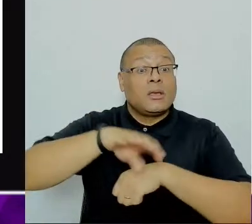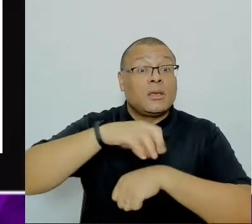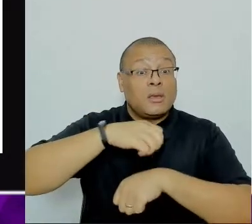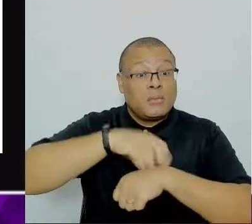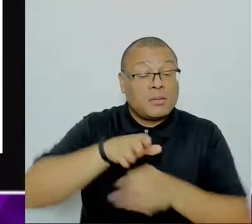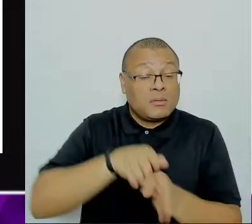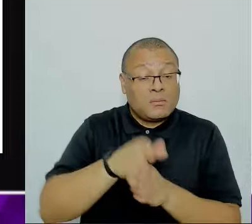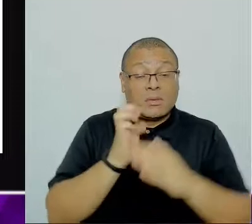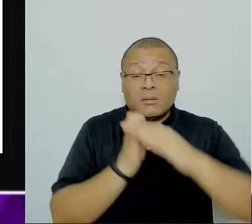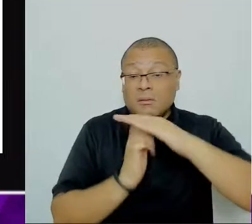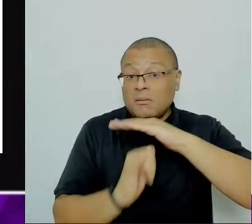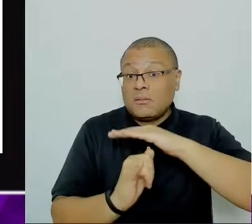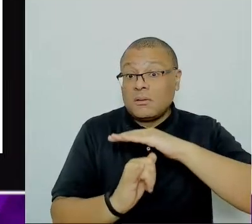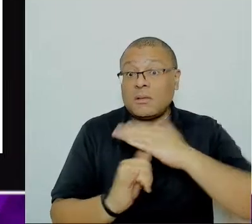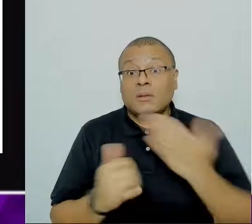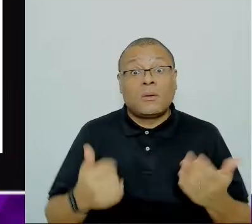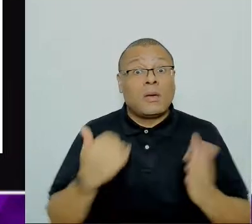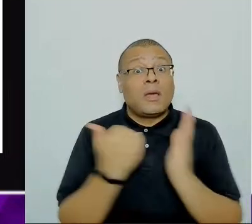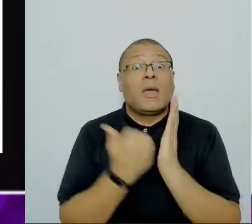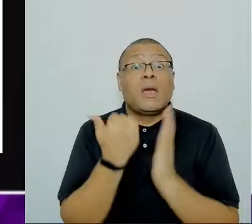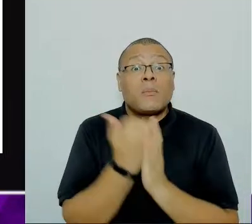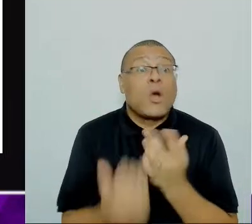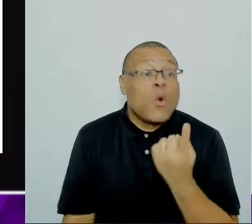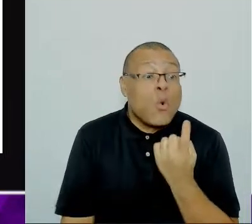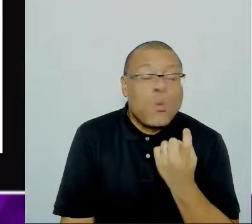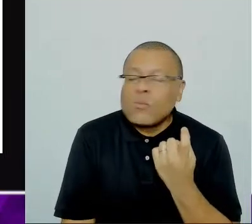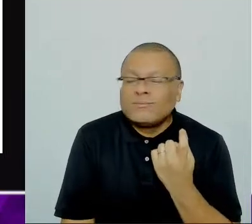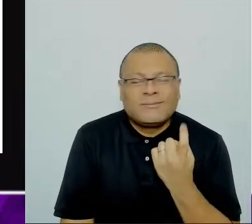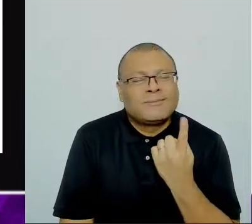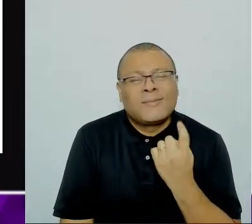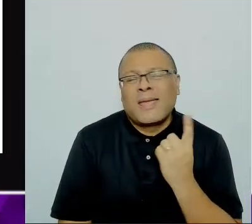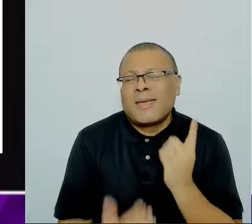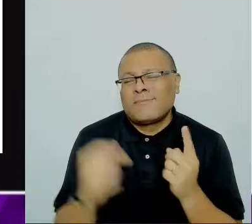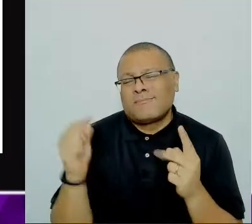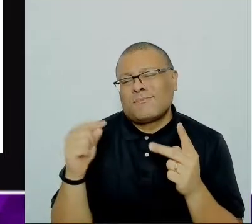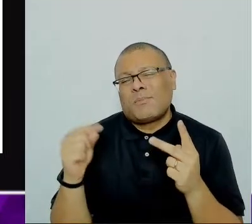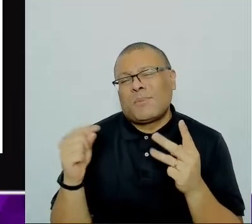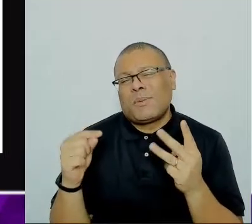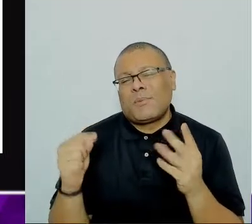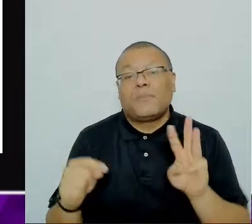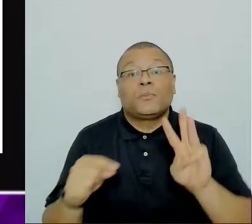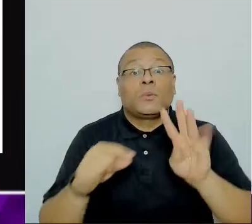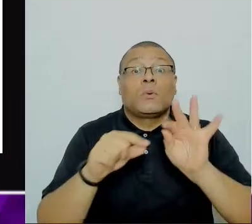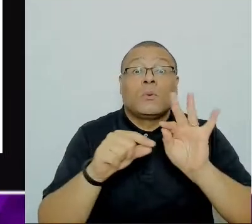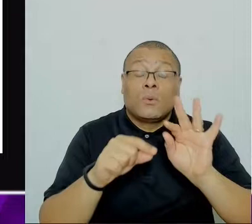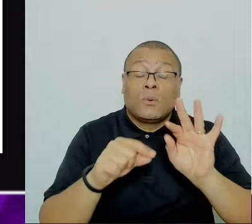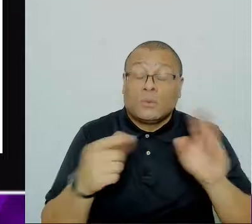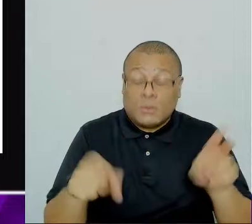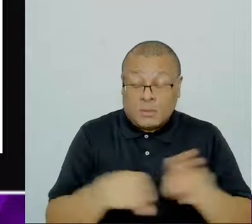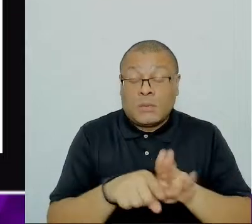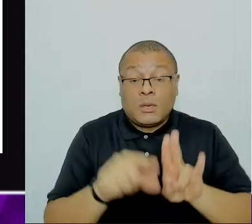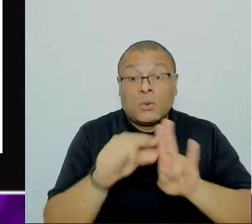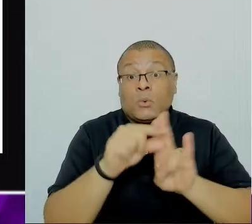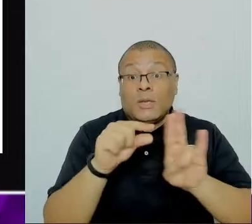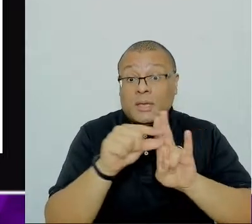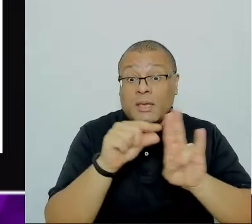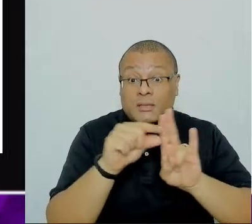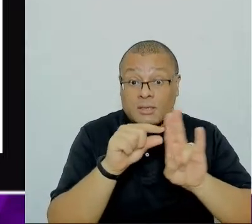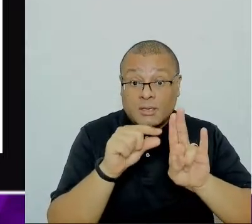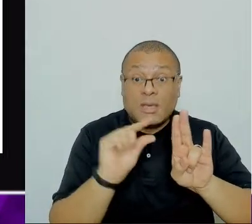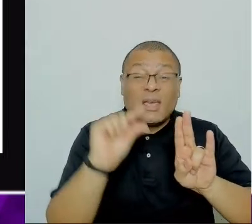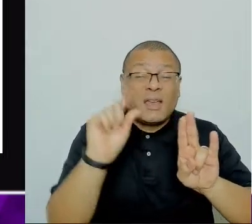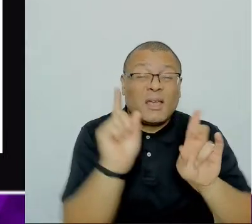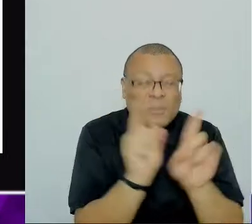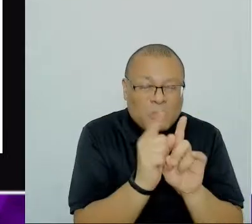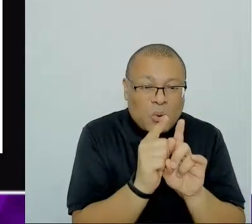startup. Quer dizer, a gente é muito mais do que apenas um cargo e o LinkedIn também se adaptou muito rápido, né? O que era poucos caracteres começou